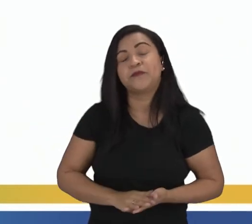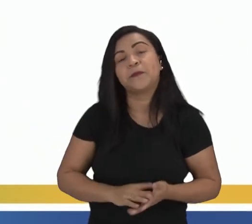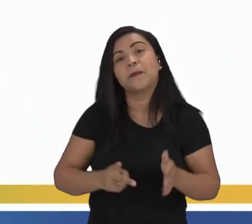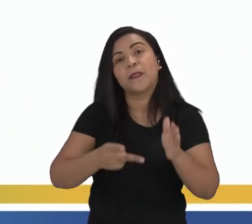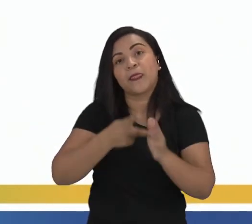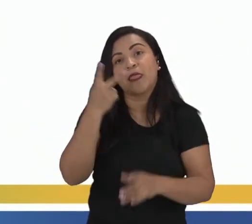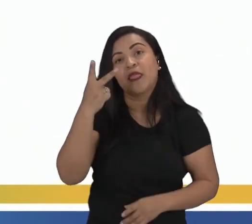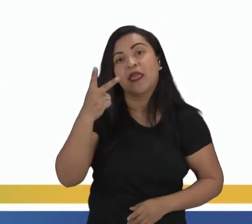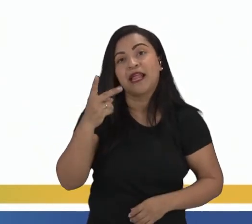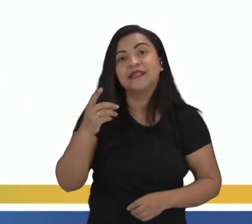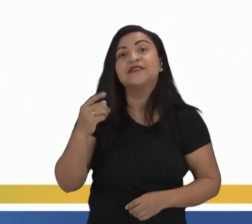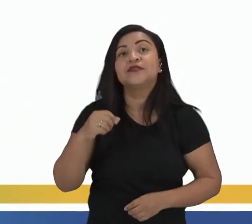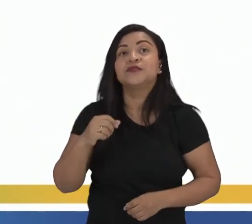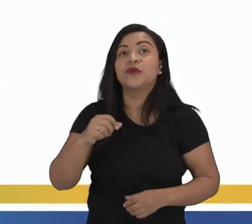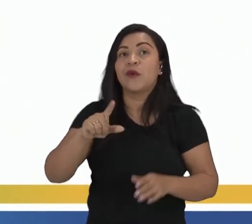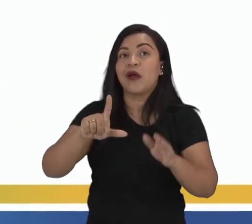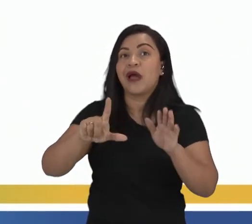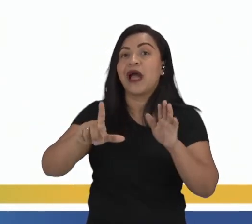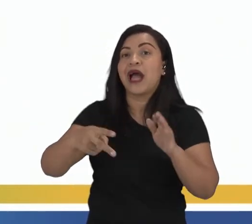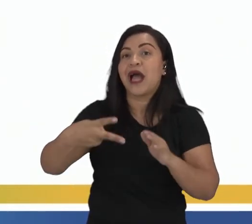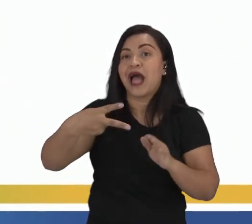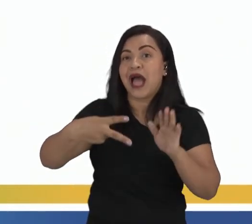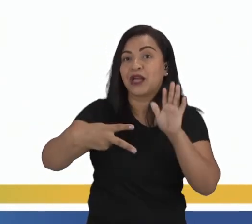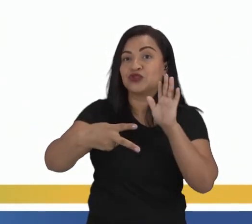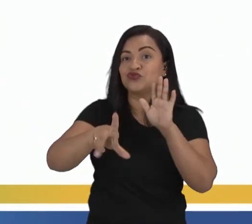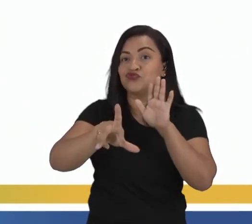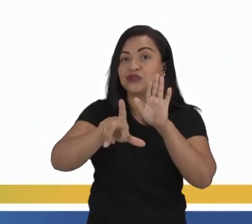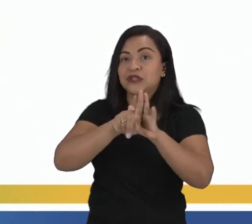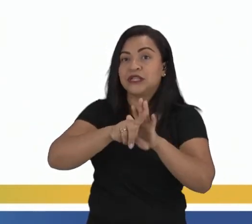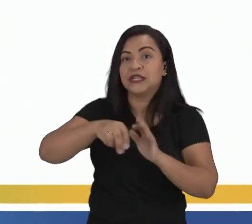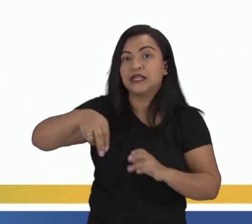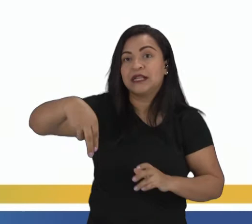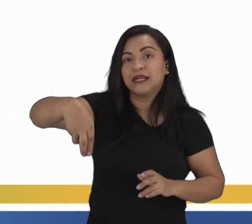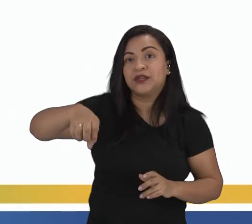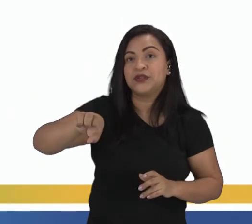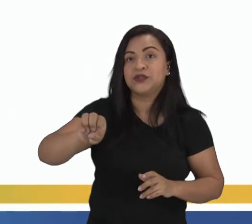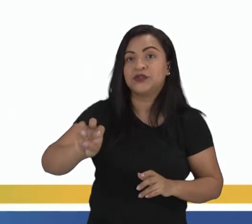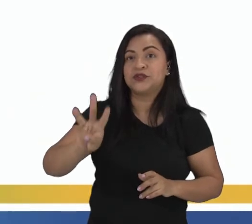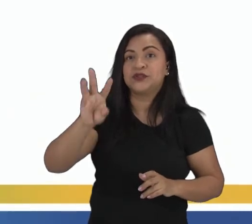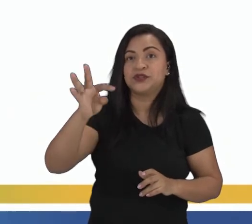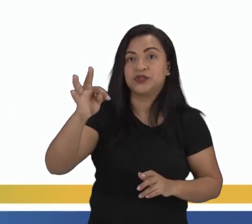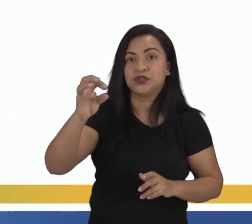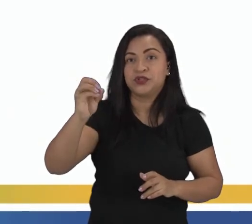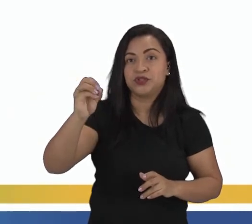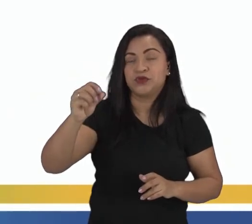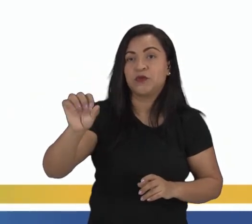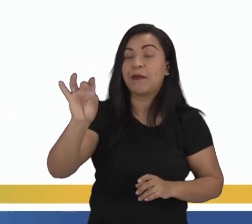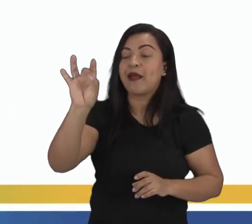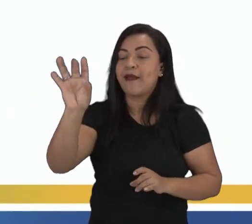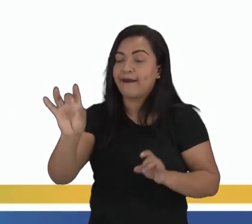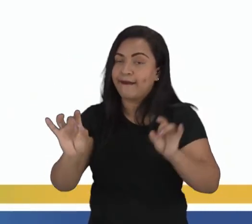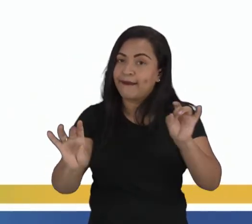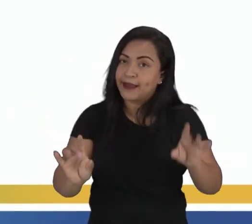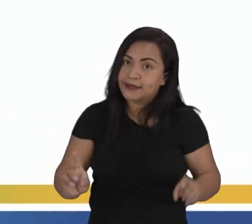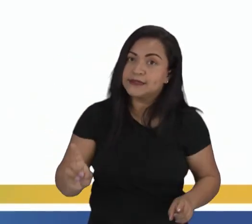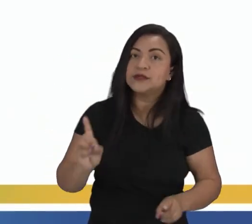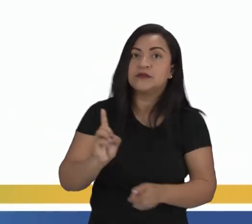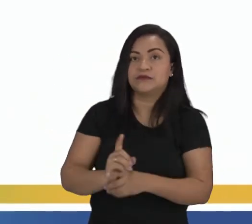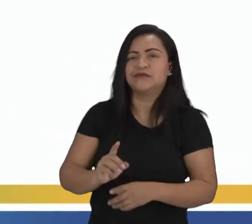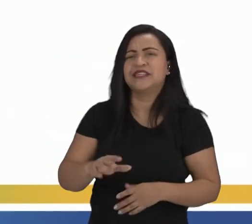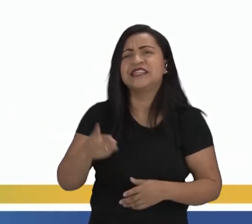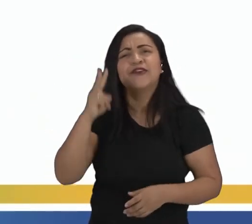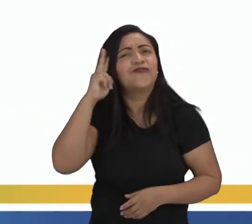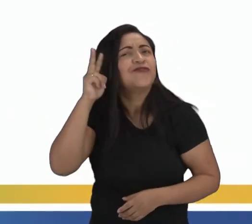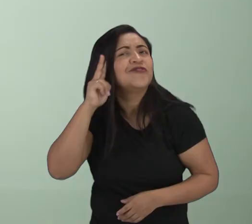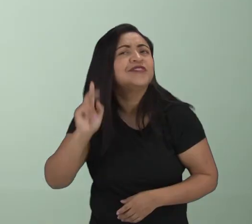a segunda lei de Newton para cada corpo em cada direção do sistema de coordenadas. Quem lembra da segunda lei de